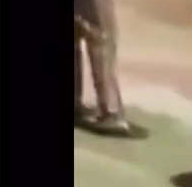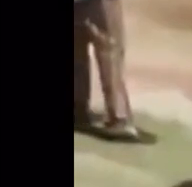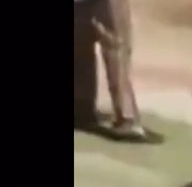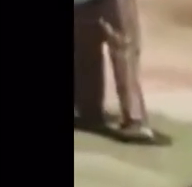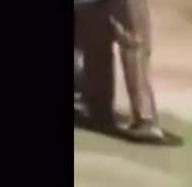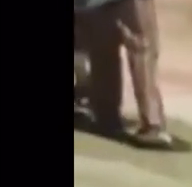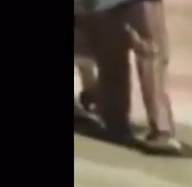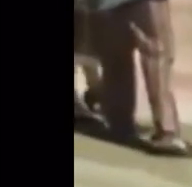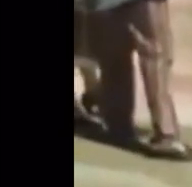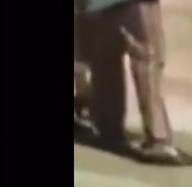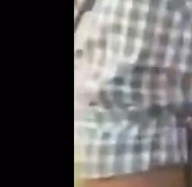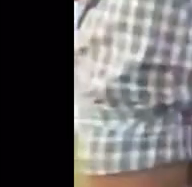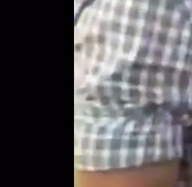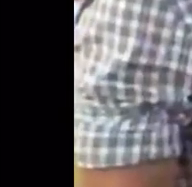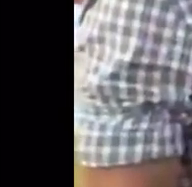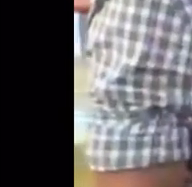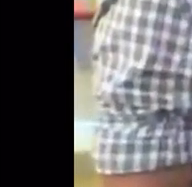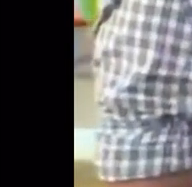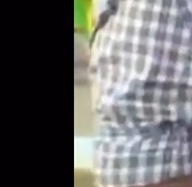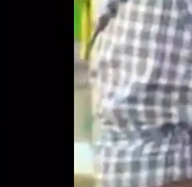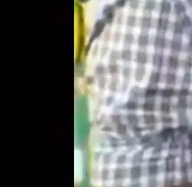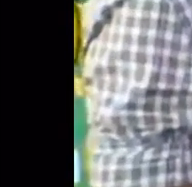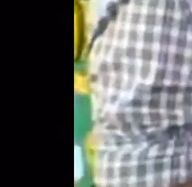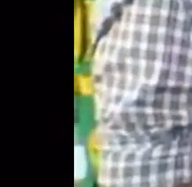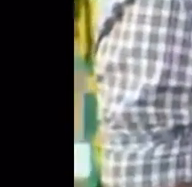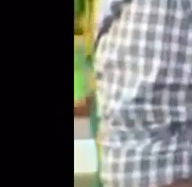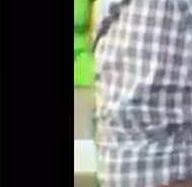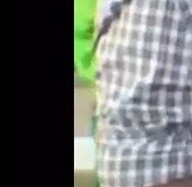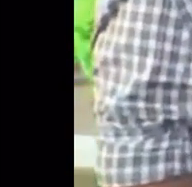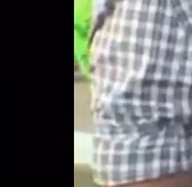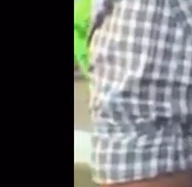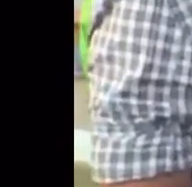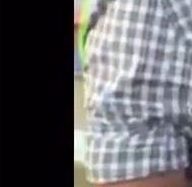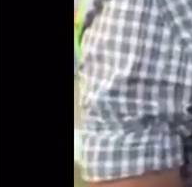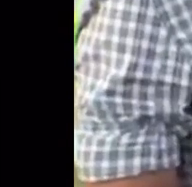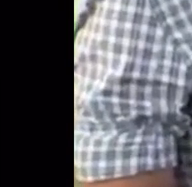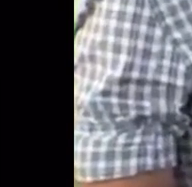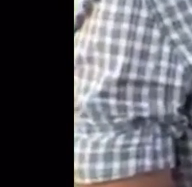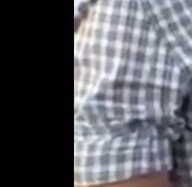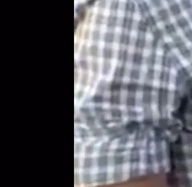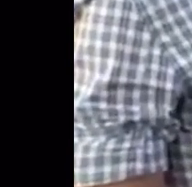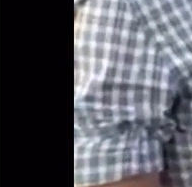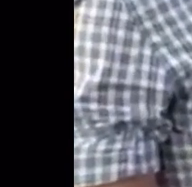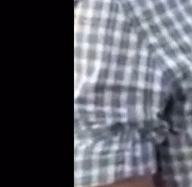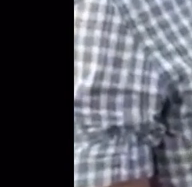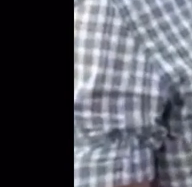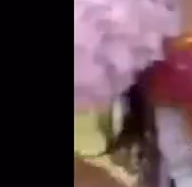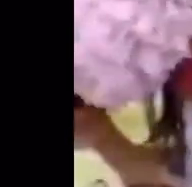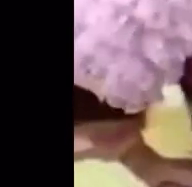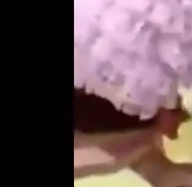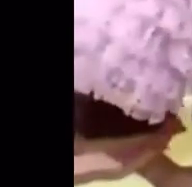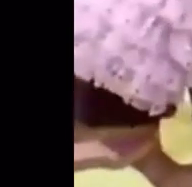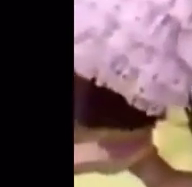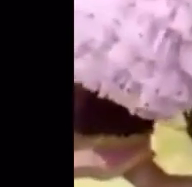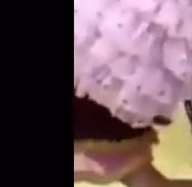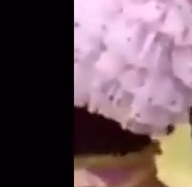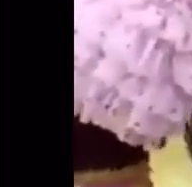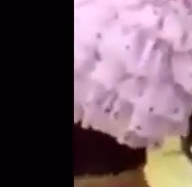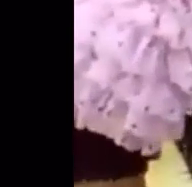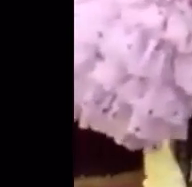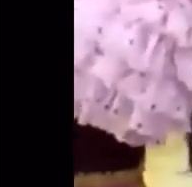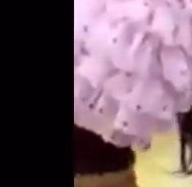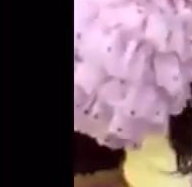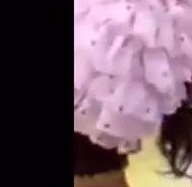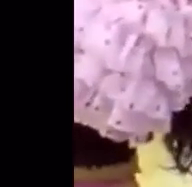São muitas coreografias? São, em torno de 18 coreografias, com quebradas, com efeitos e com muita evolução. Quadrilha é igual a escola de